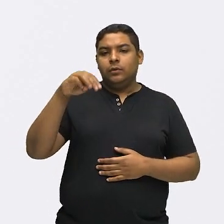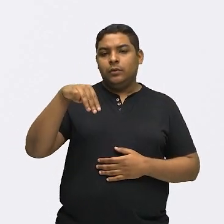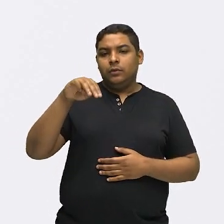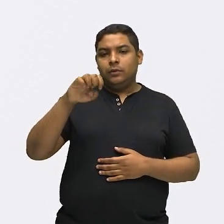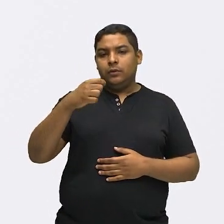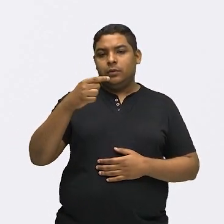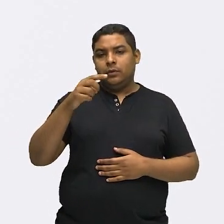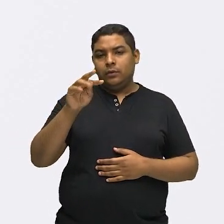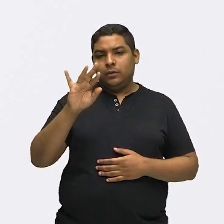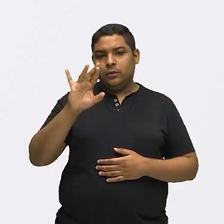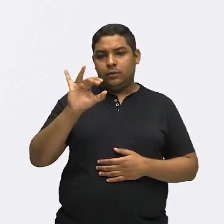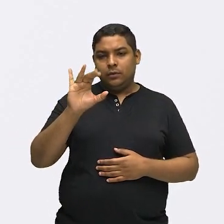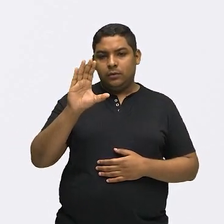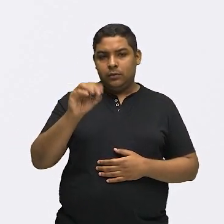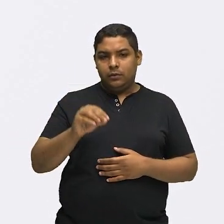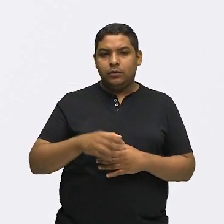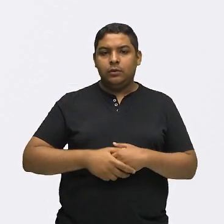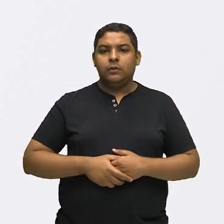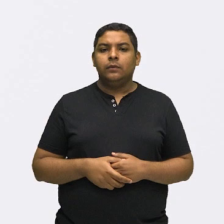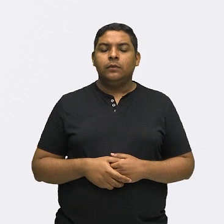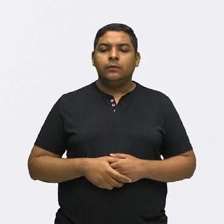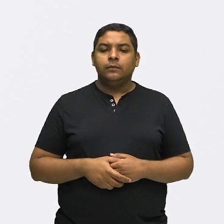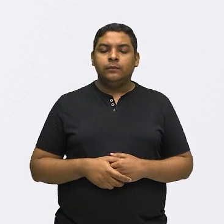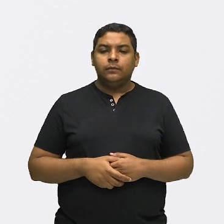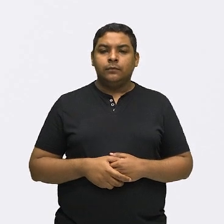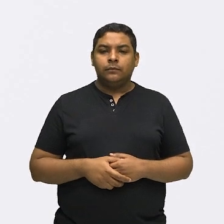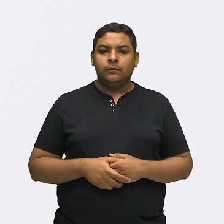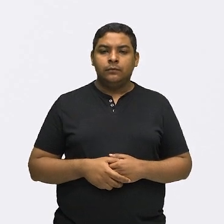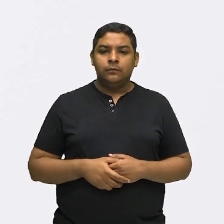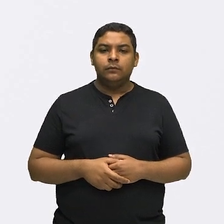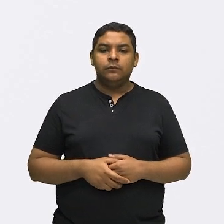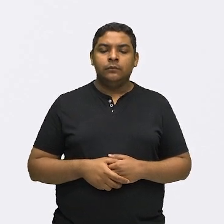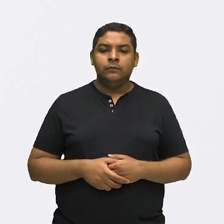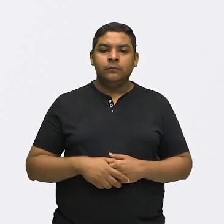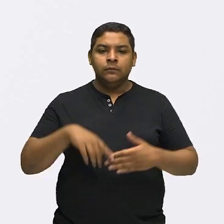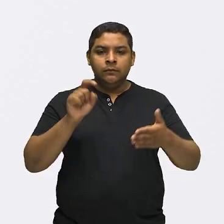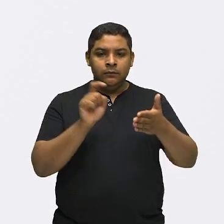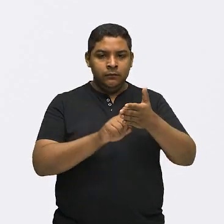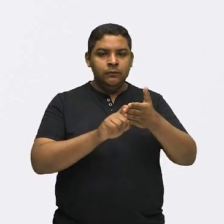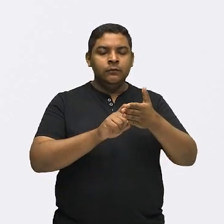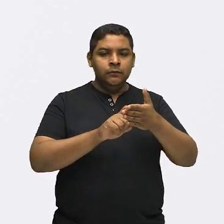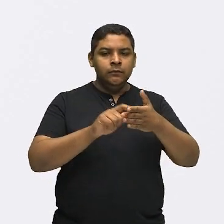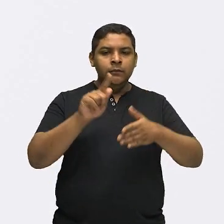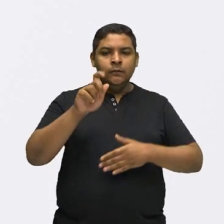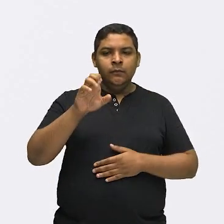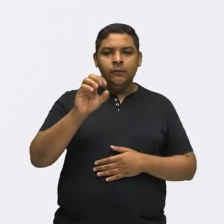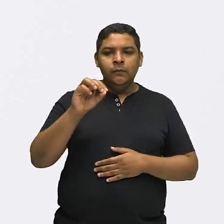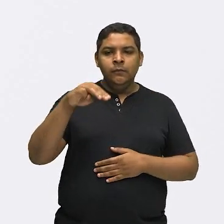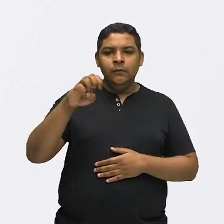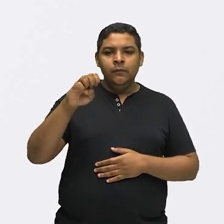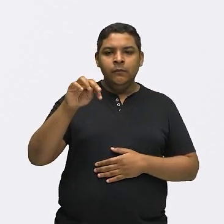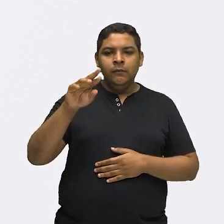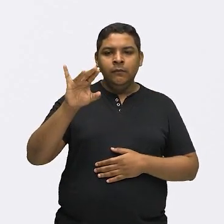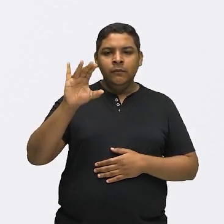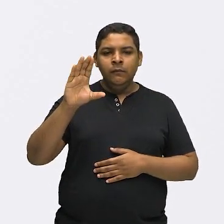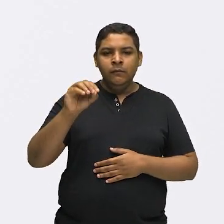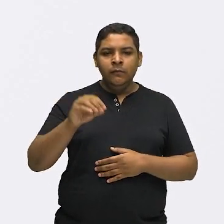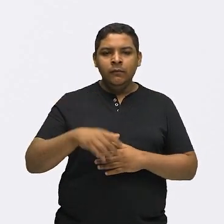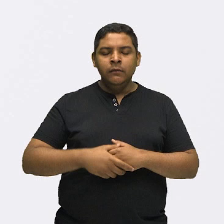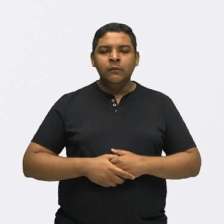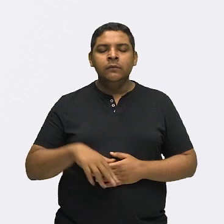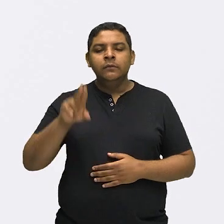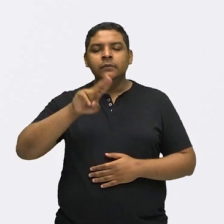o conceito do ponto geométrico. O ponto geométrico que não tem definição, ele é usado na geometria